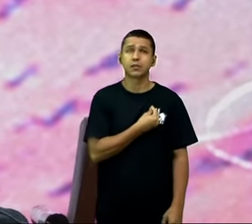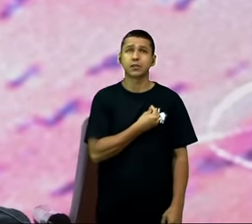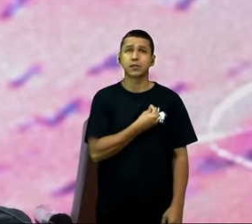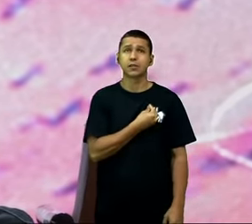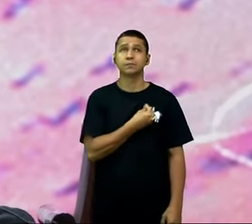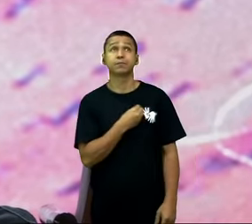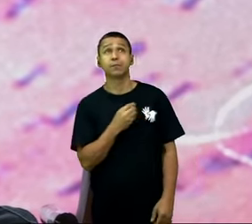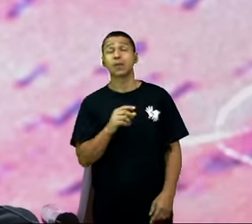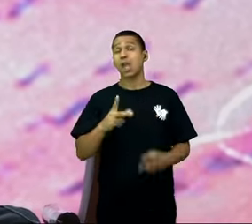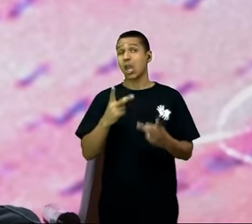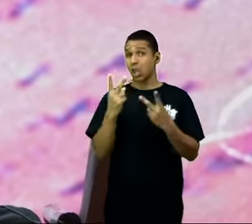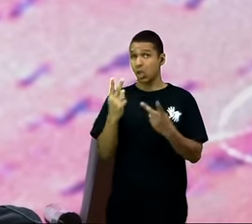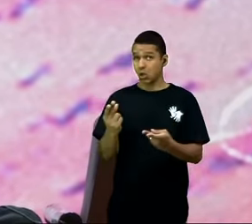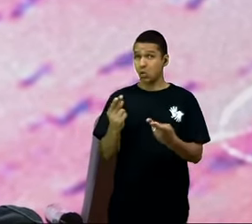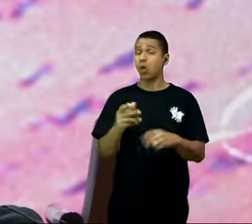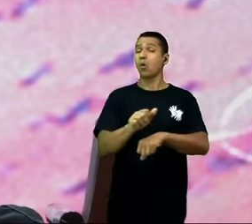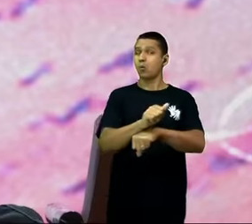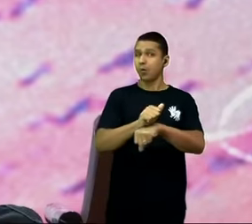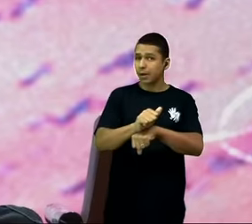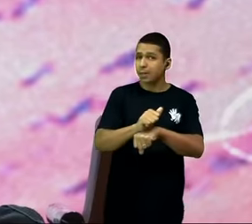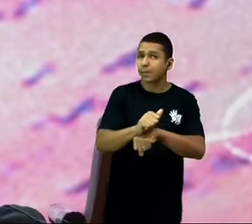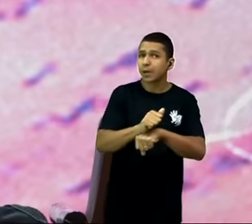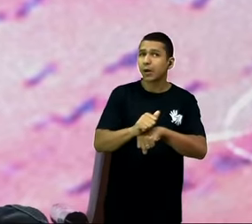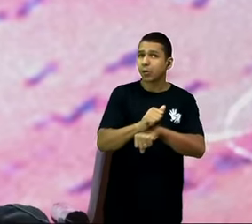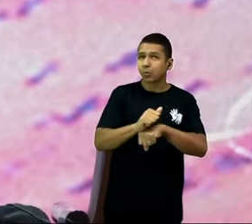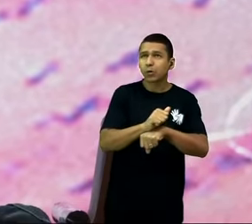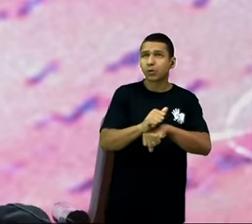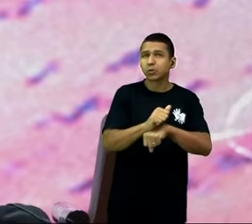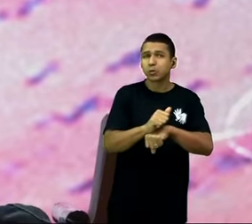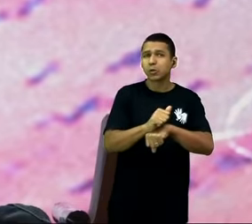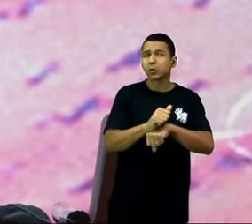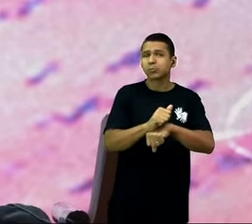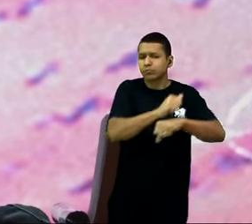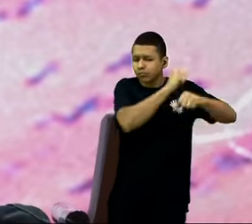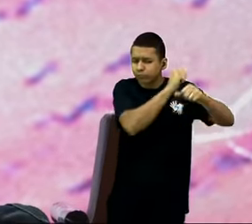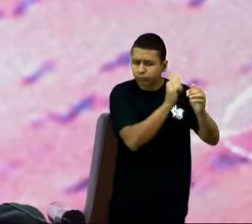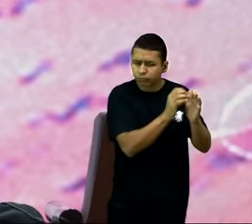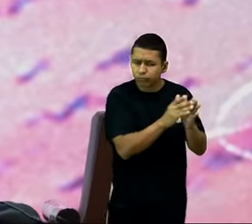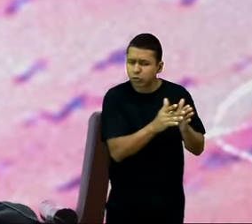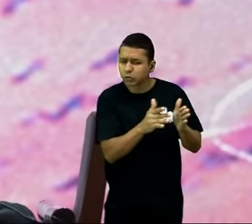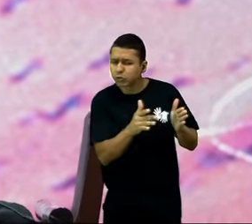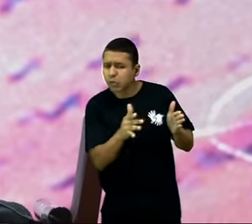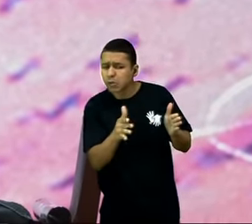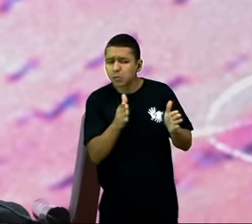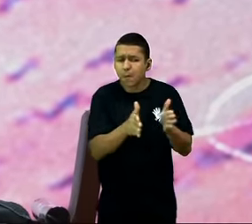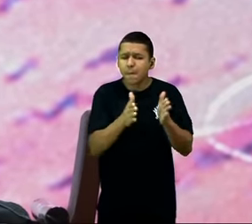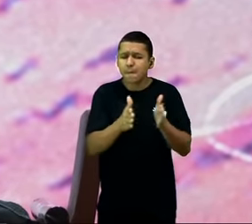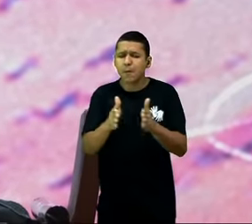a caminhada de Abraão, que nós temos falado nos últimos domingos. Abraão se tornou, durante vários momentos da sua caminhada,